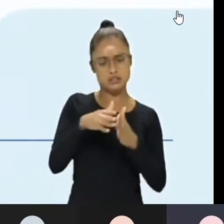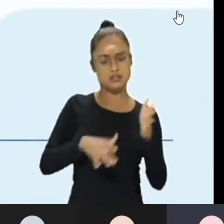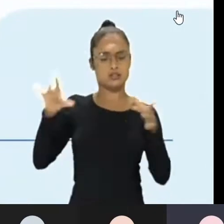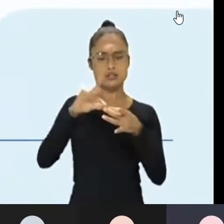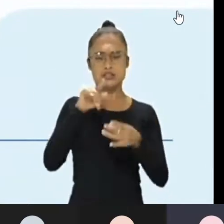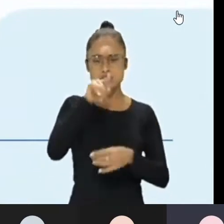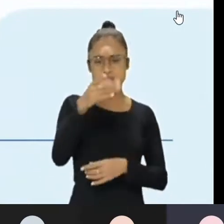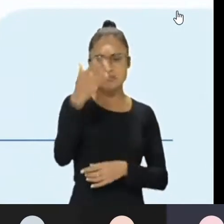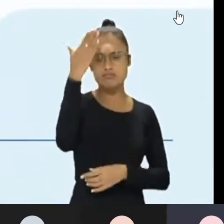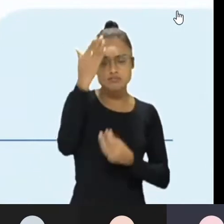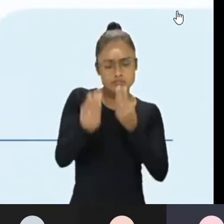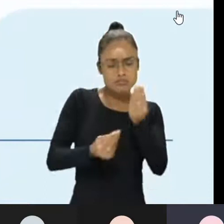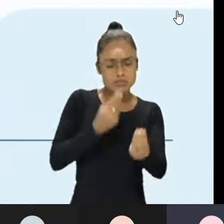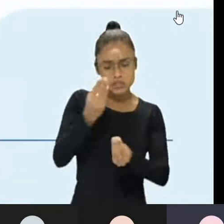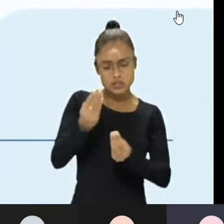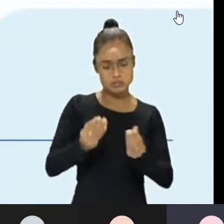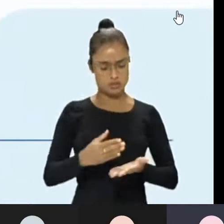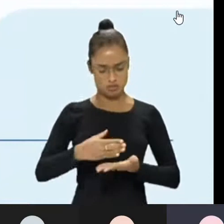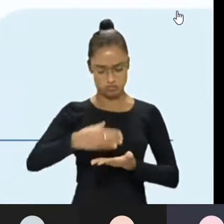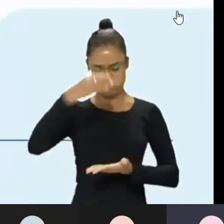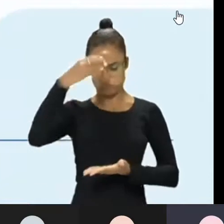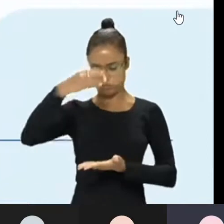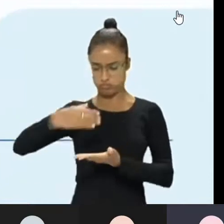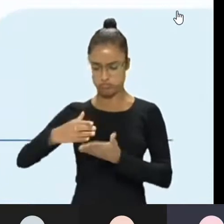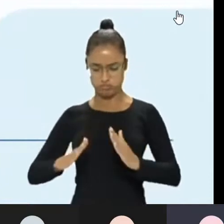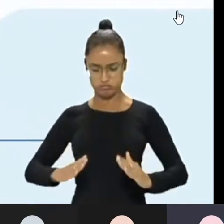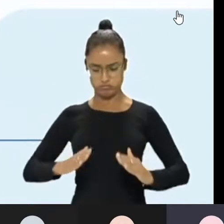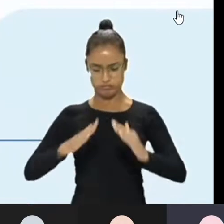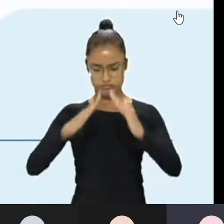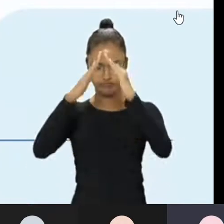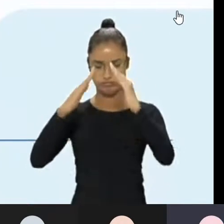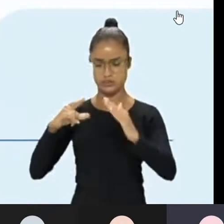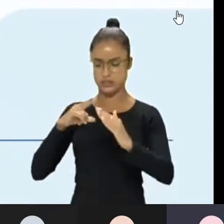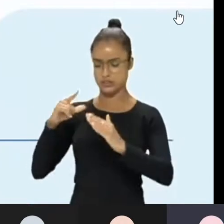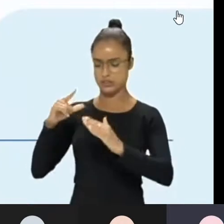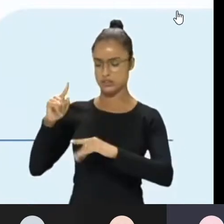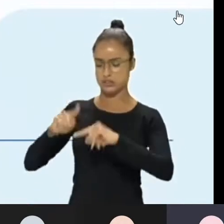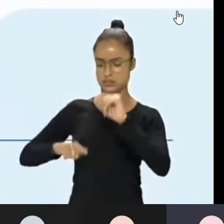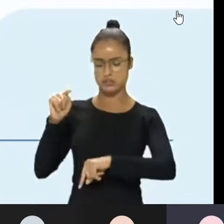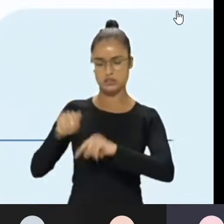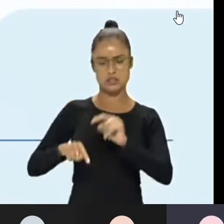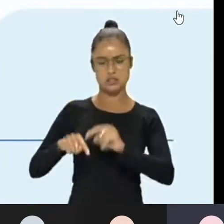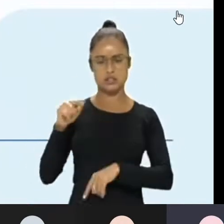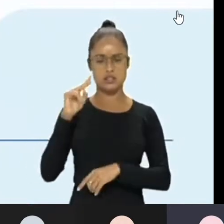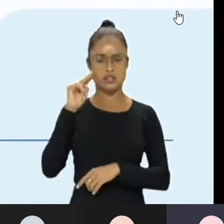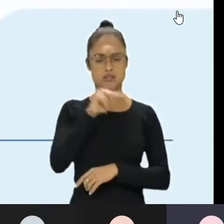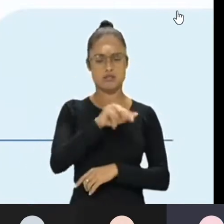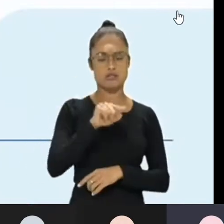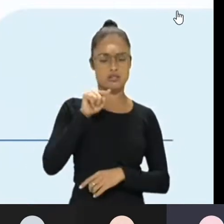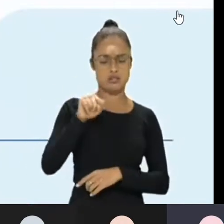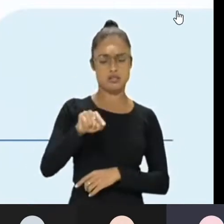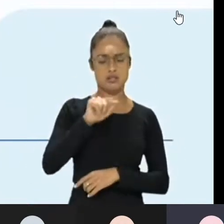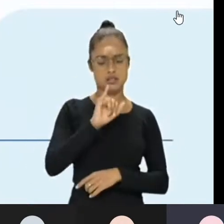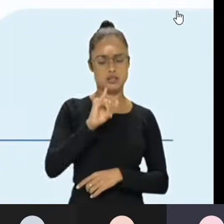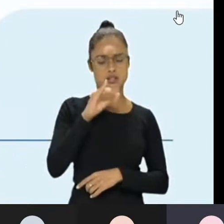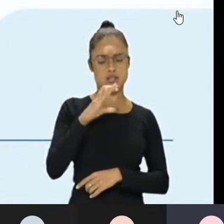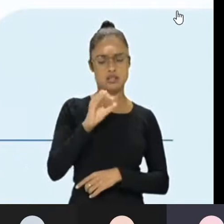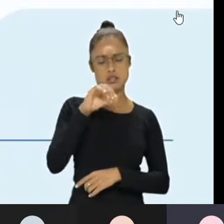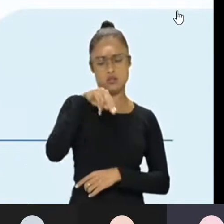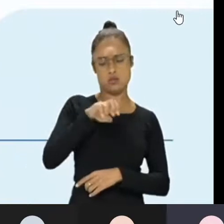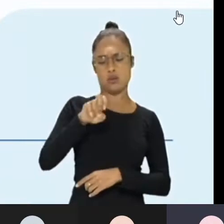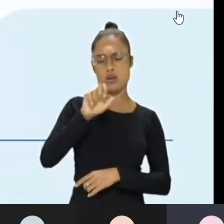representação isométrica por meio da realidade aumentada. O ícone é este que você vai encontrar na App Store. Bom,